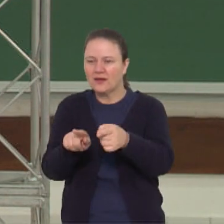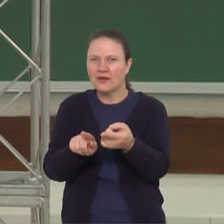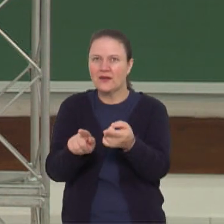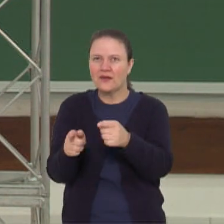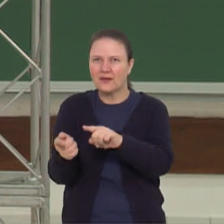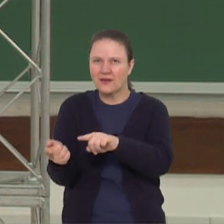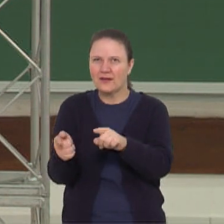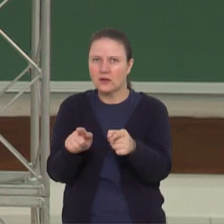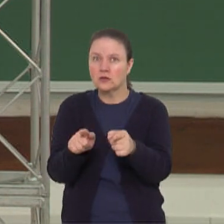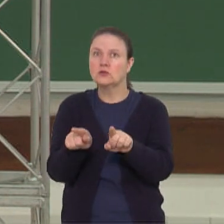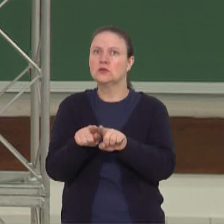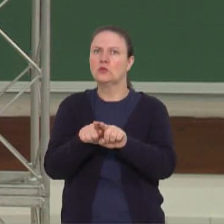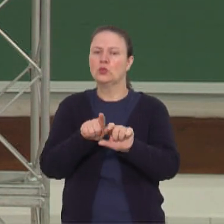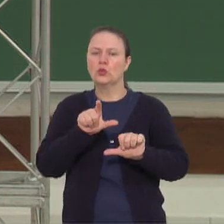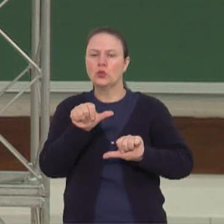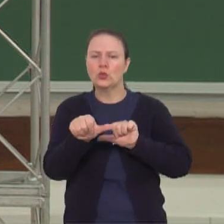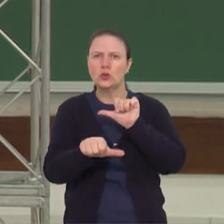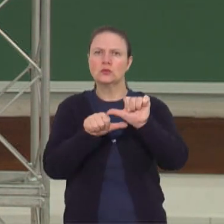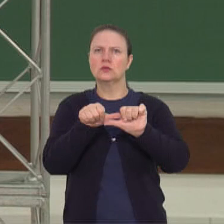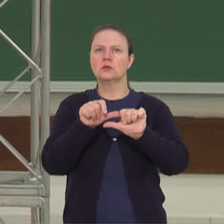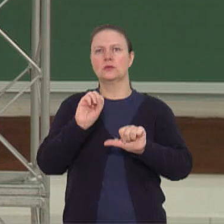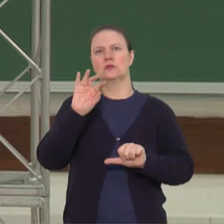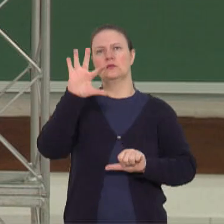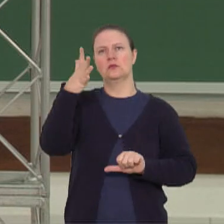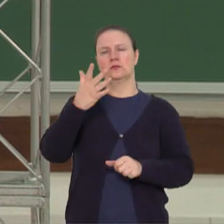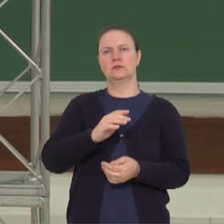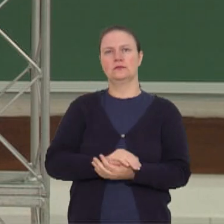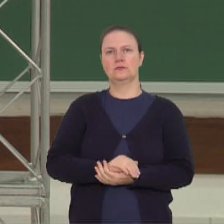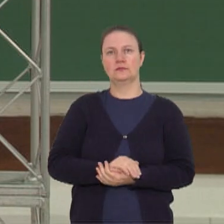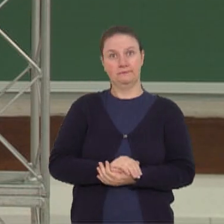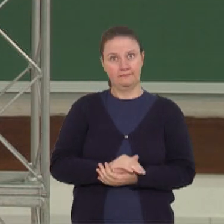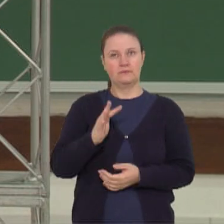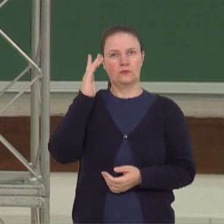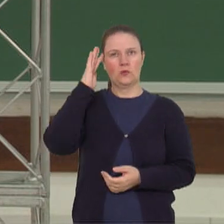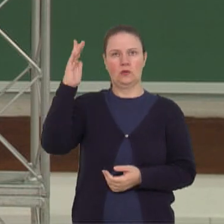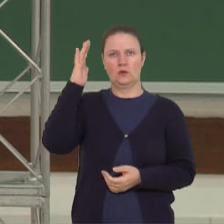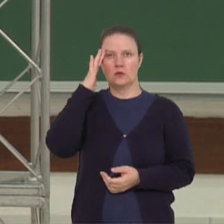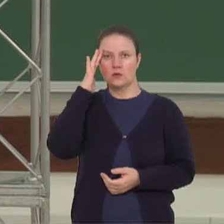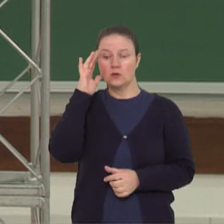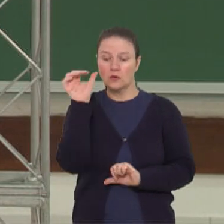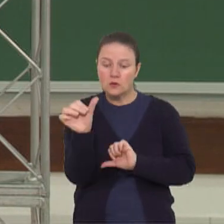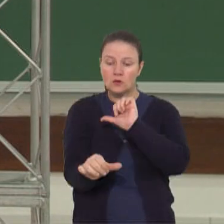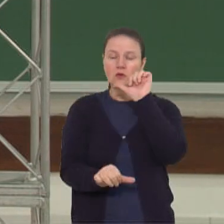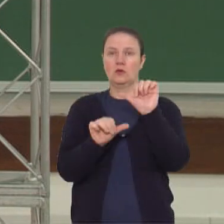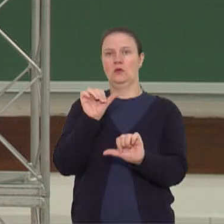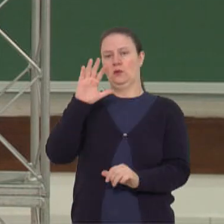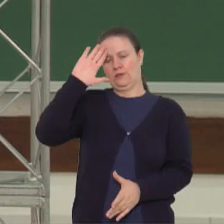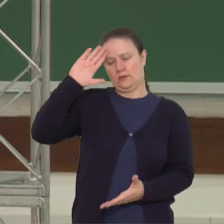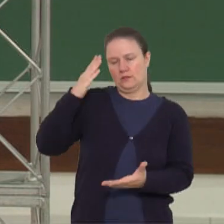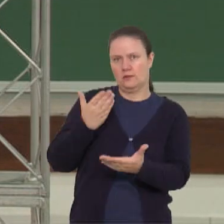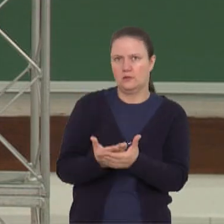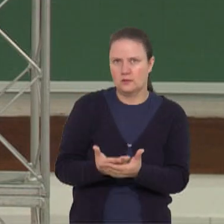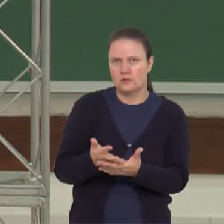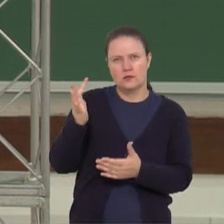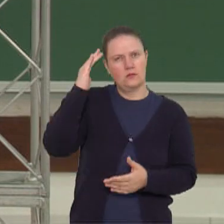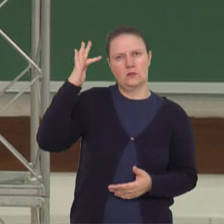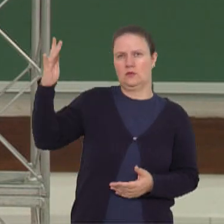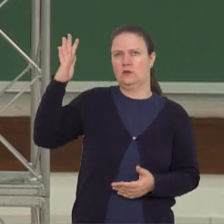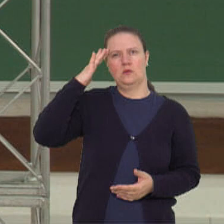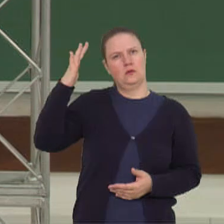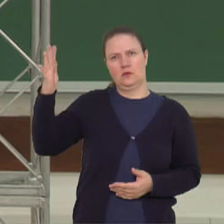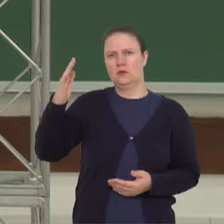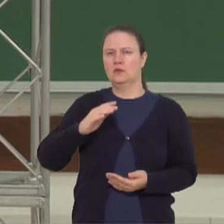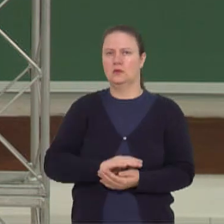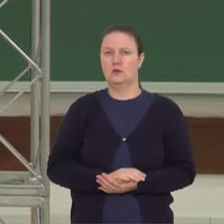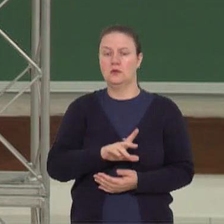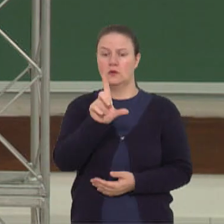consegue transformar. Como por Heráclito, para a filosofia dele, para aquilo que ele acreditava como filosofia, tudo é transformação,